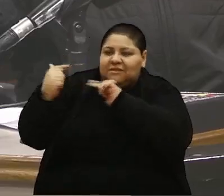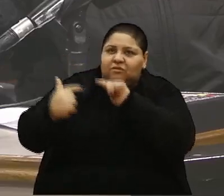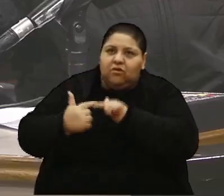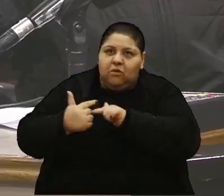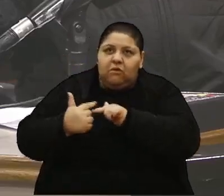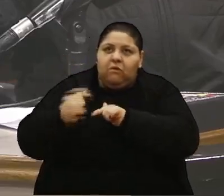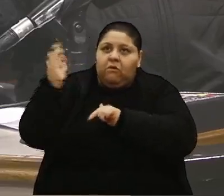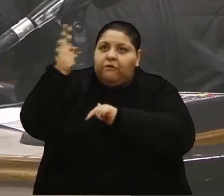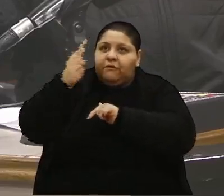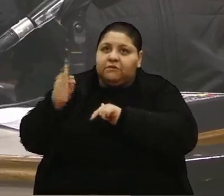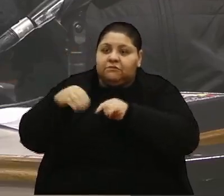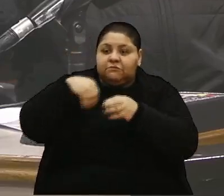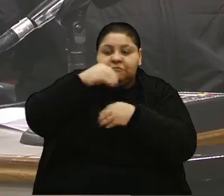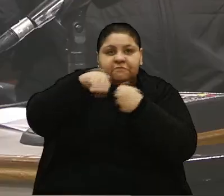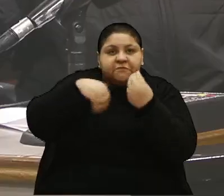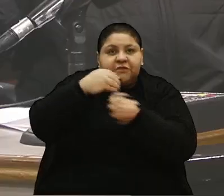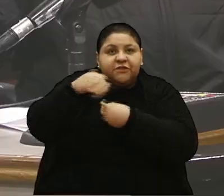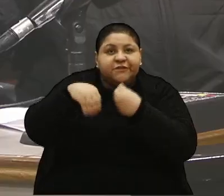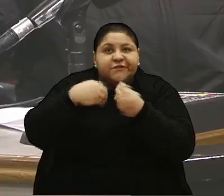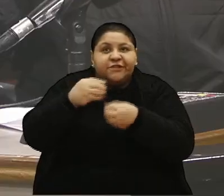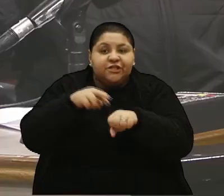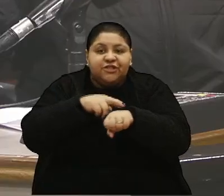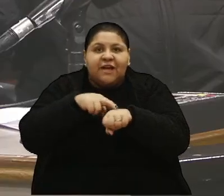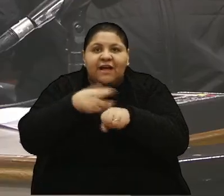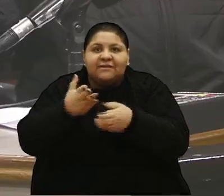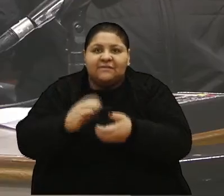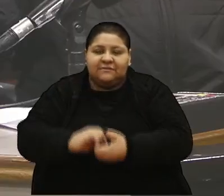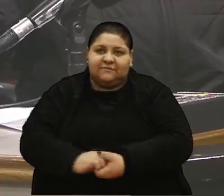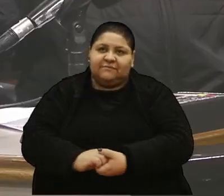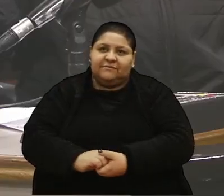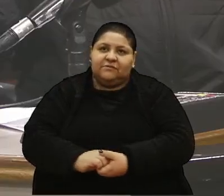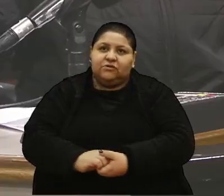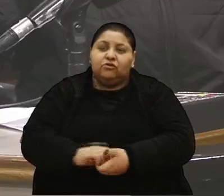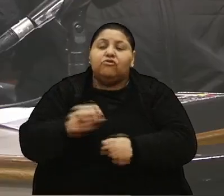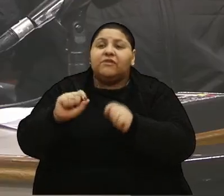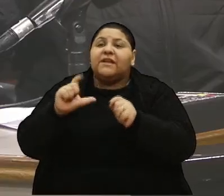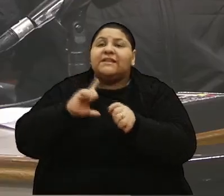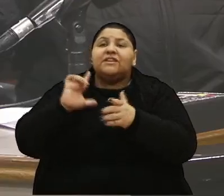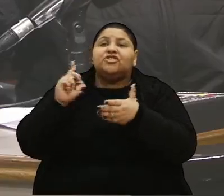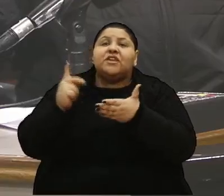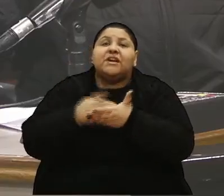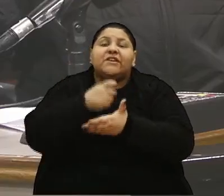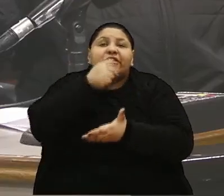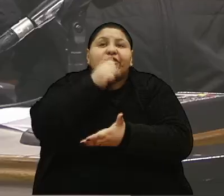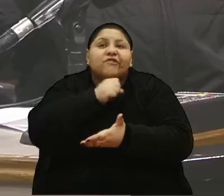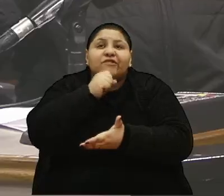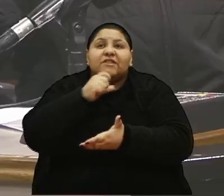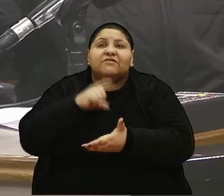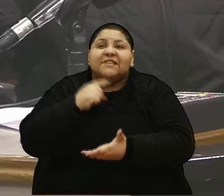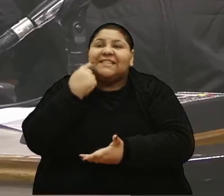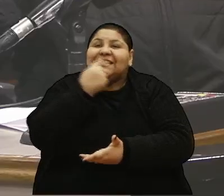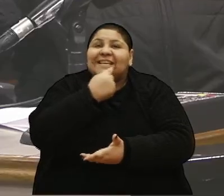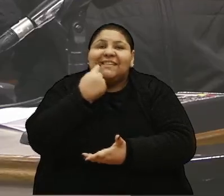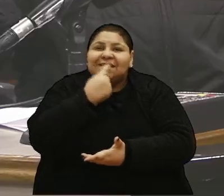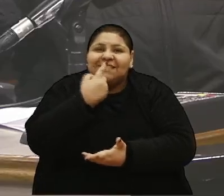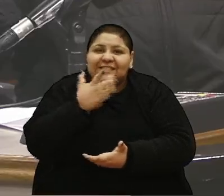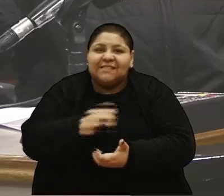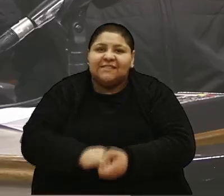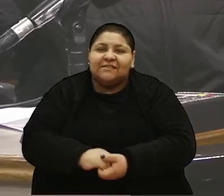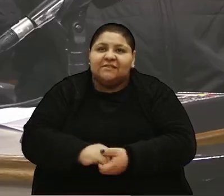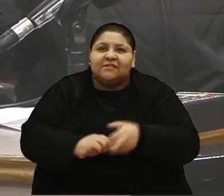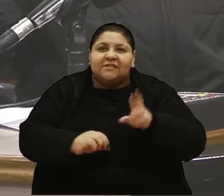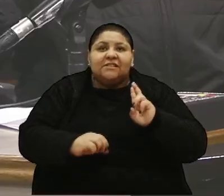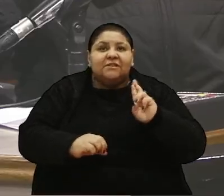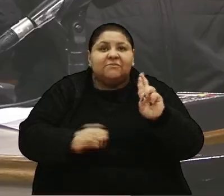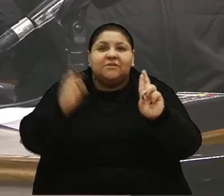O Brasil é uma miscigenação de raças. Que mal tem um senhor desdentado em representar